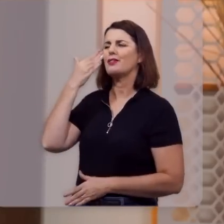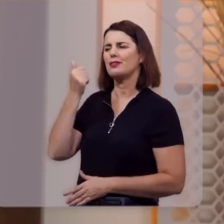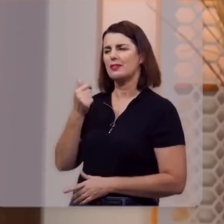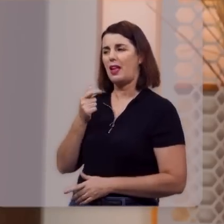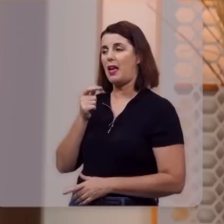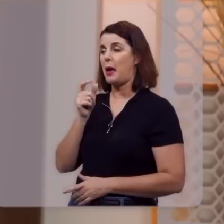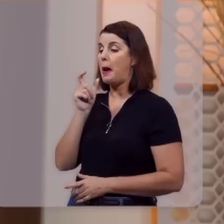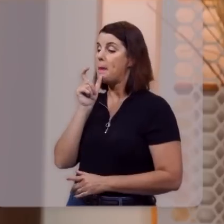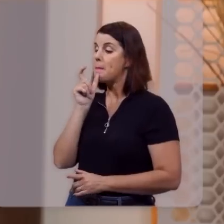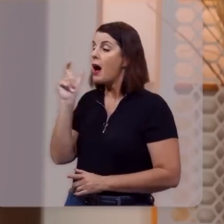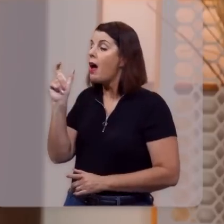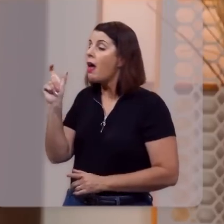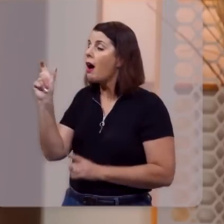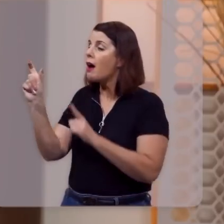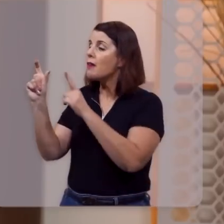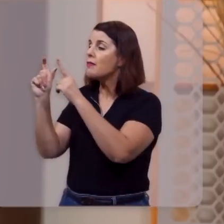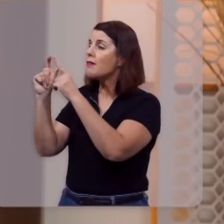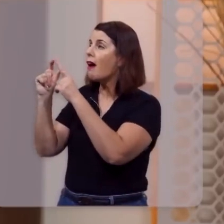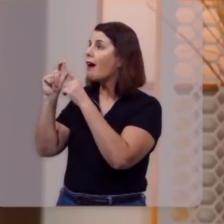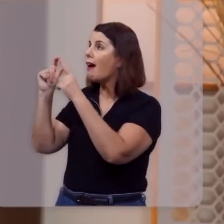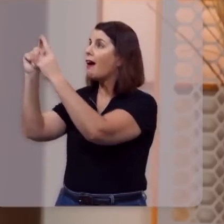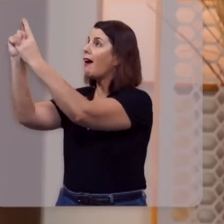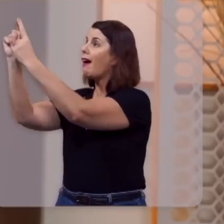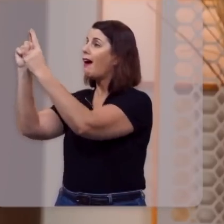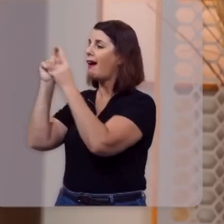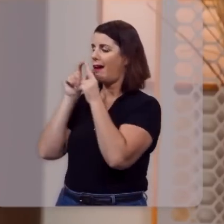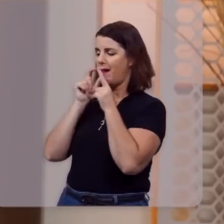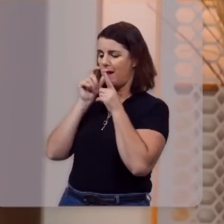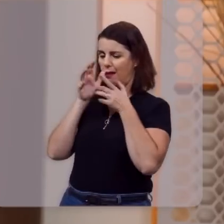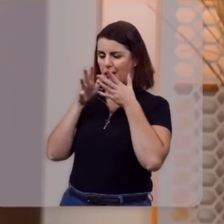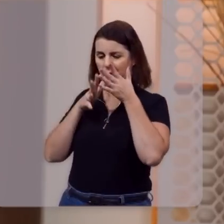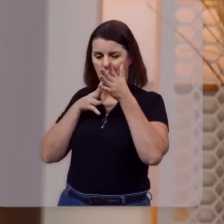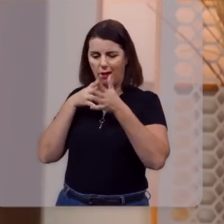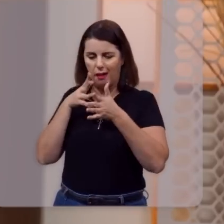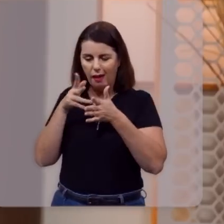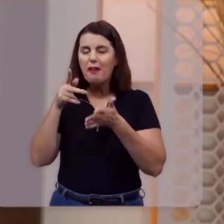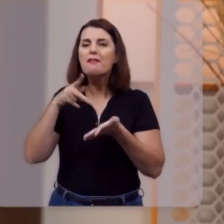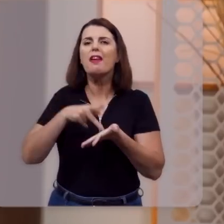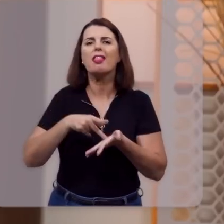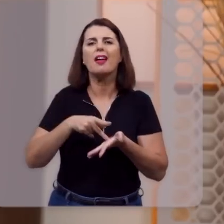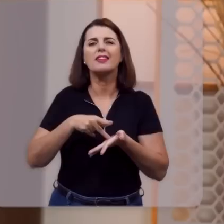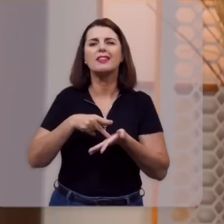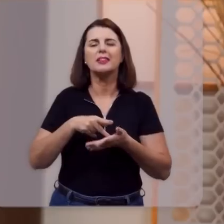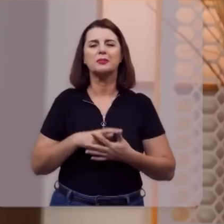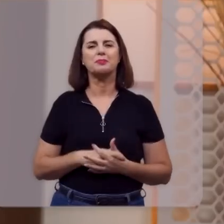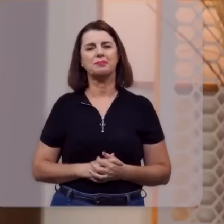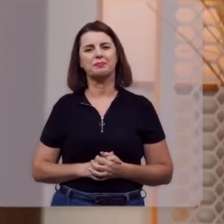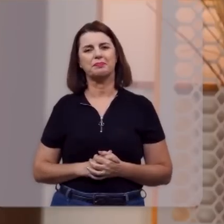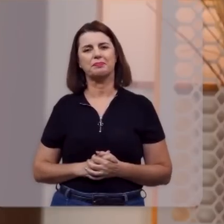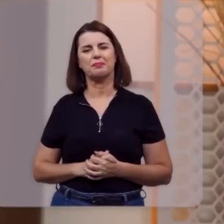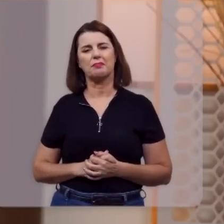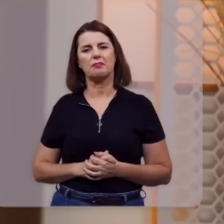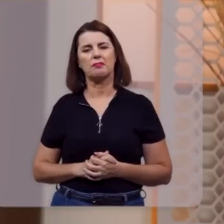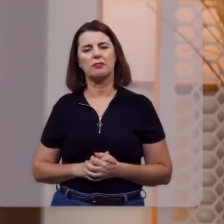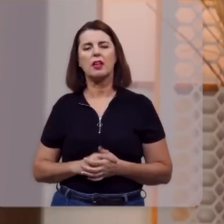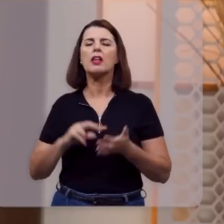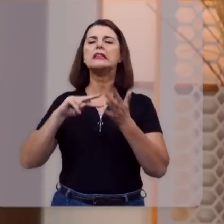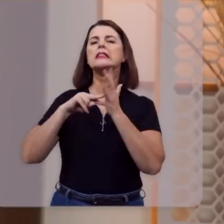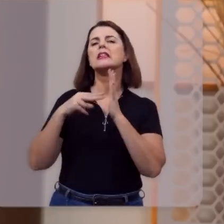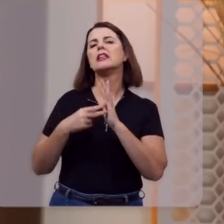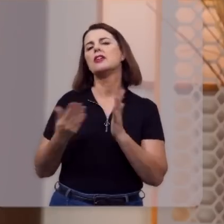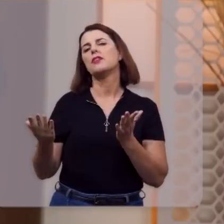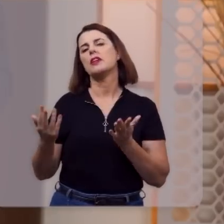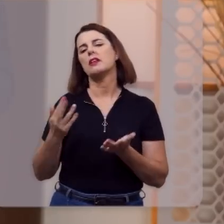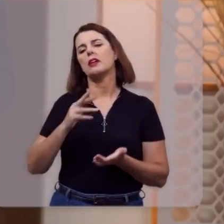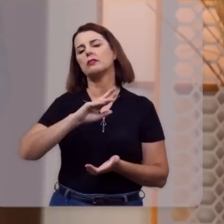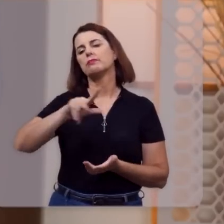que a palavra do Senhor na tua boca é verdade. E significa que nem